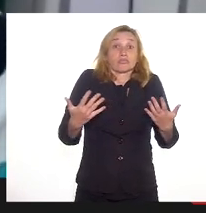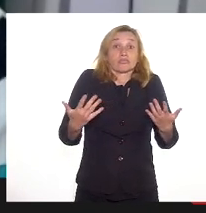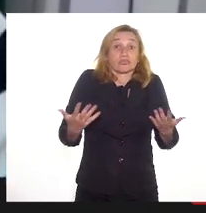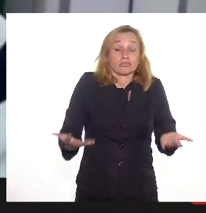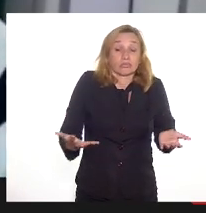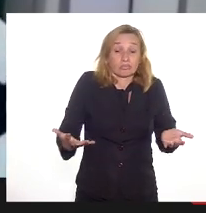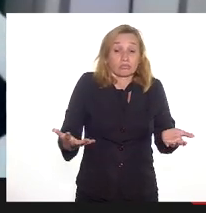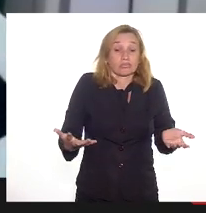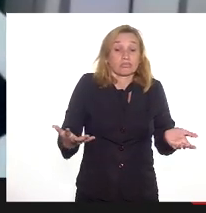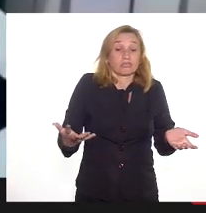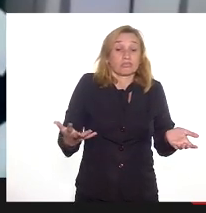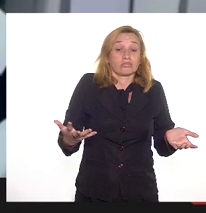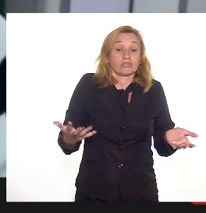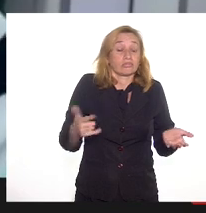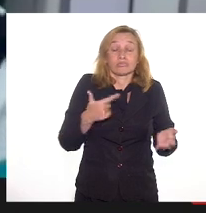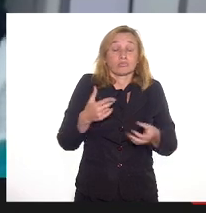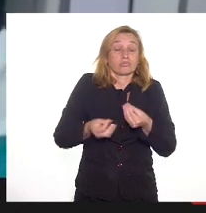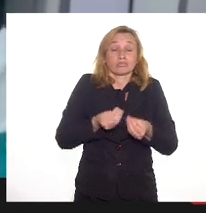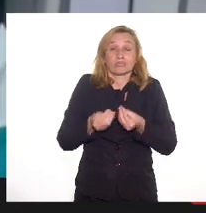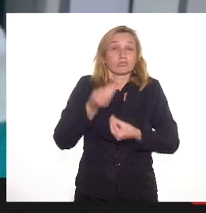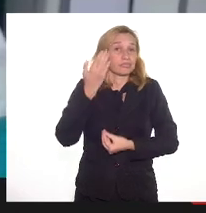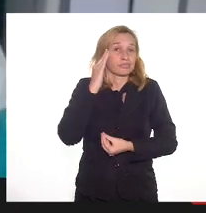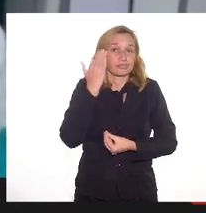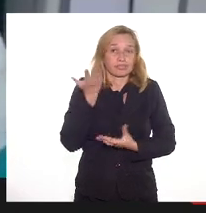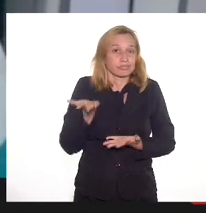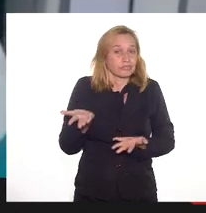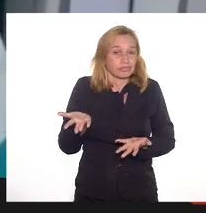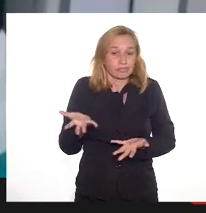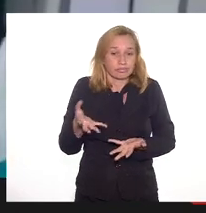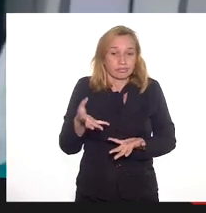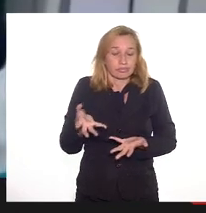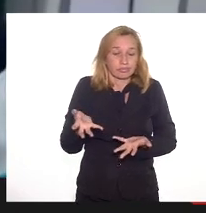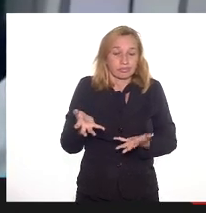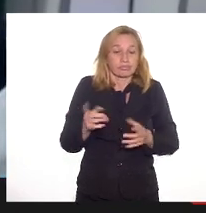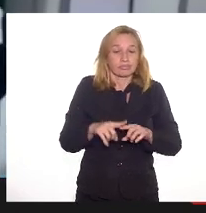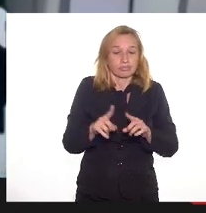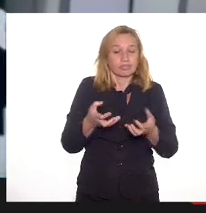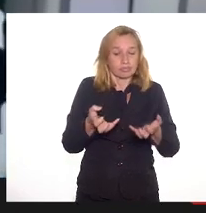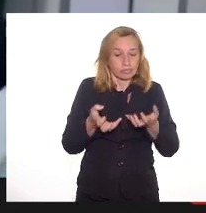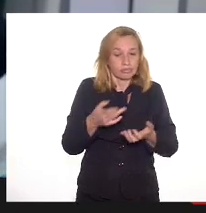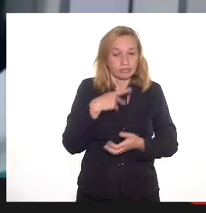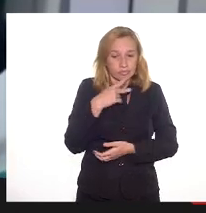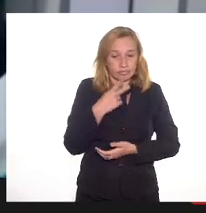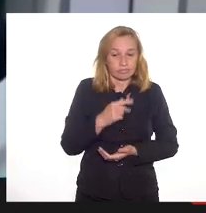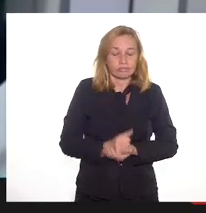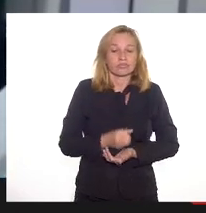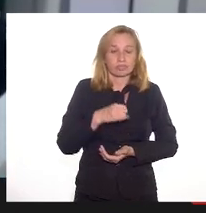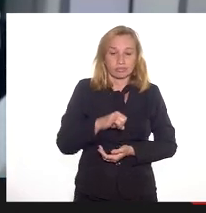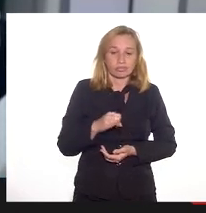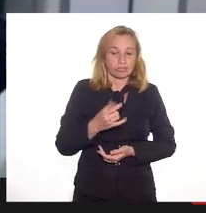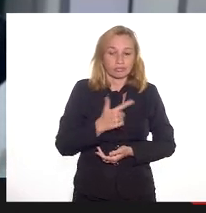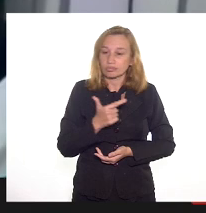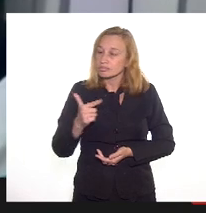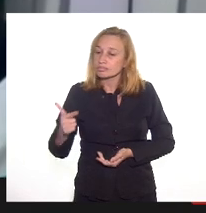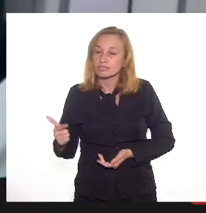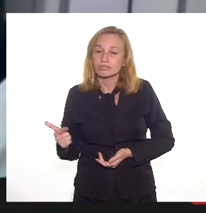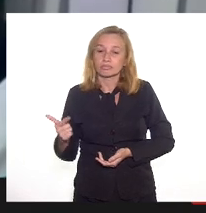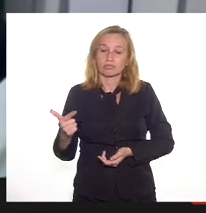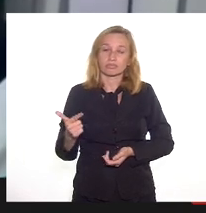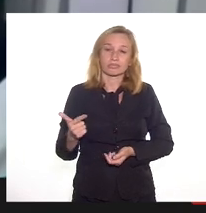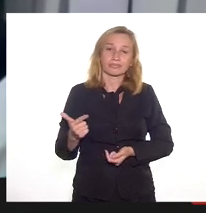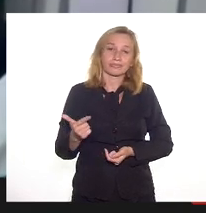assim, não dá para entender, fica sem sintonia. Mas eu quero ressaltar isso. Se a gente não tiver...